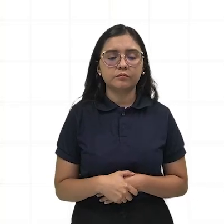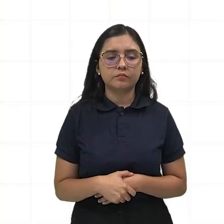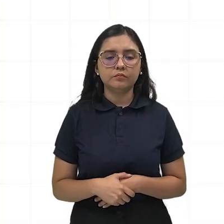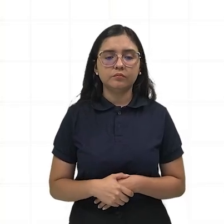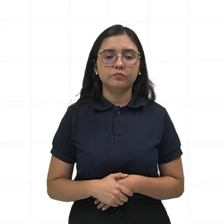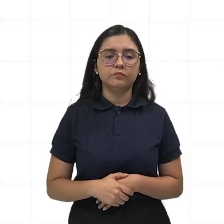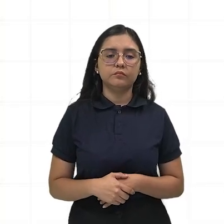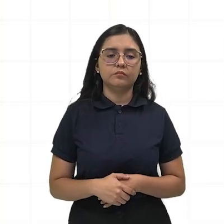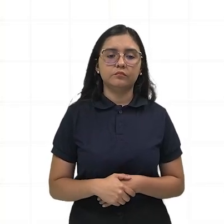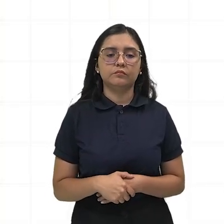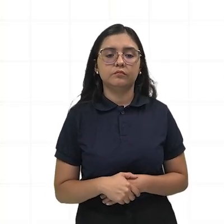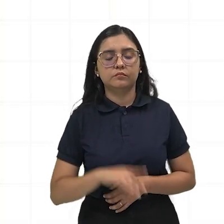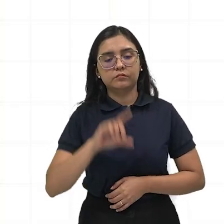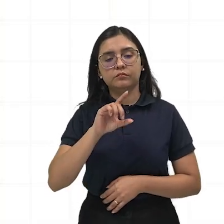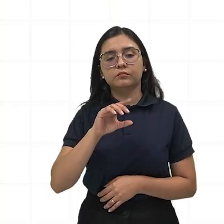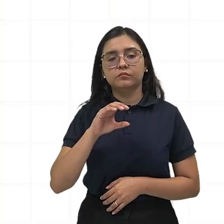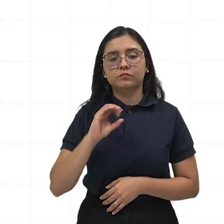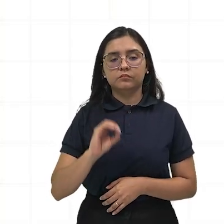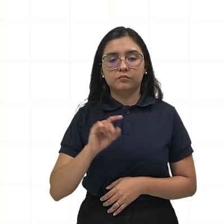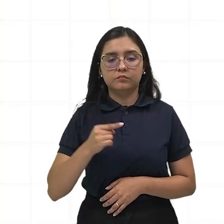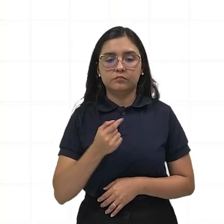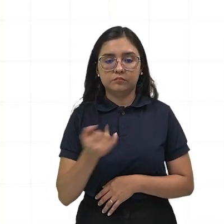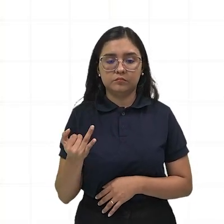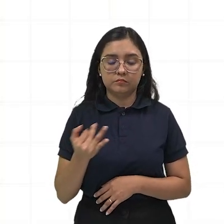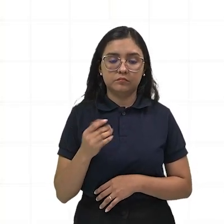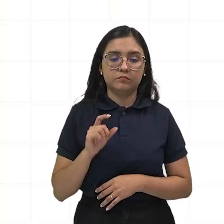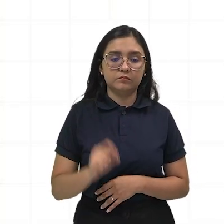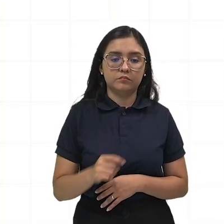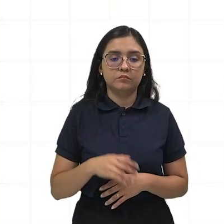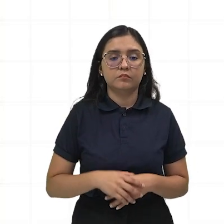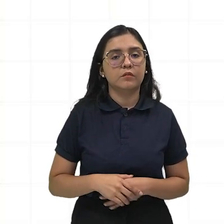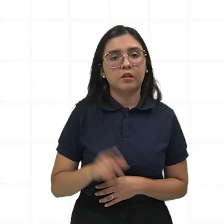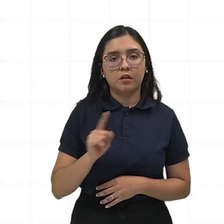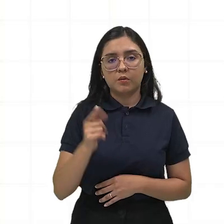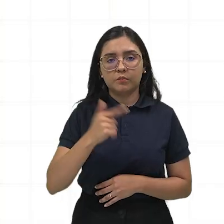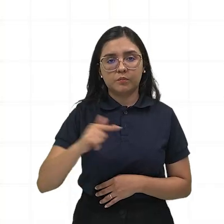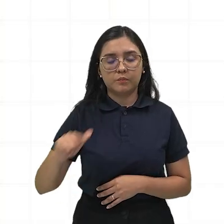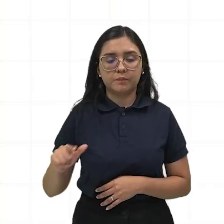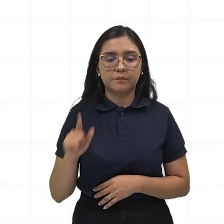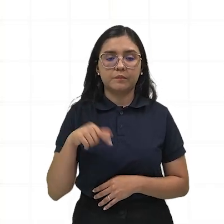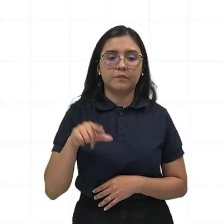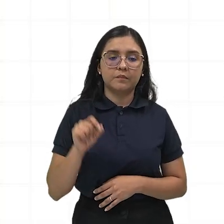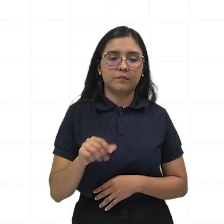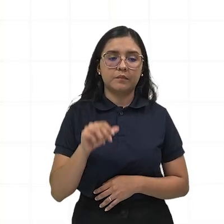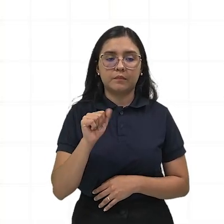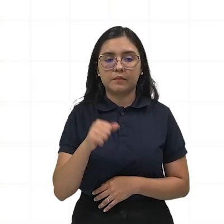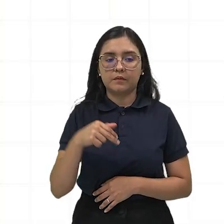na dízima periódica composta, aquilo que não está se repetindo é chamado de